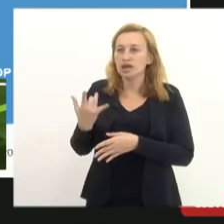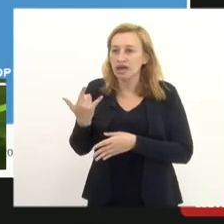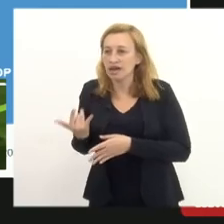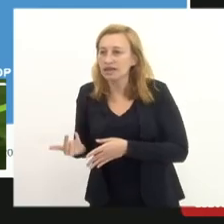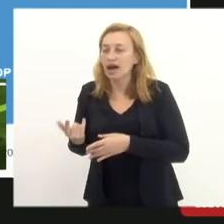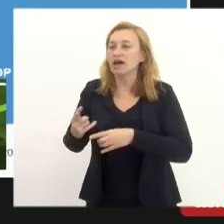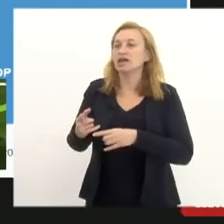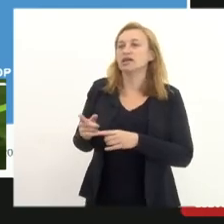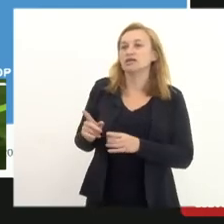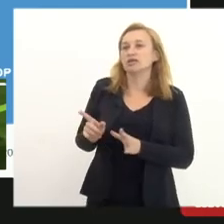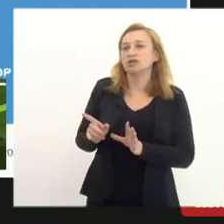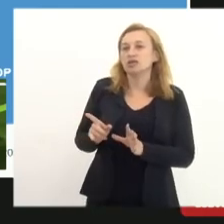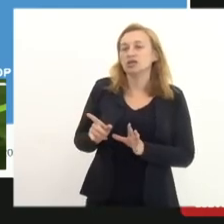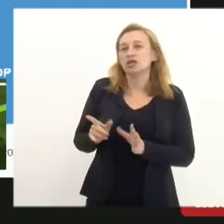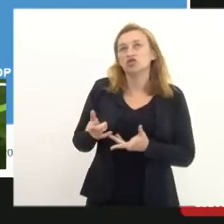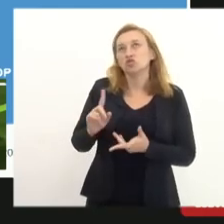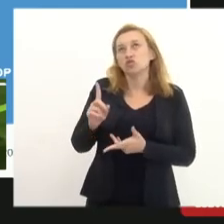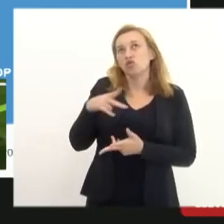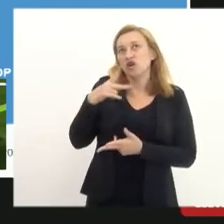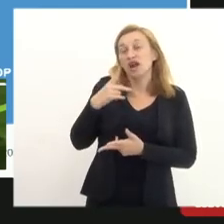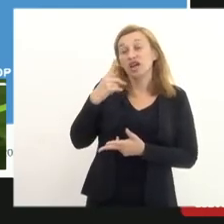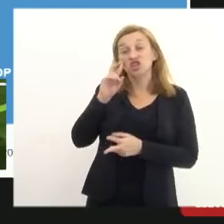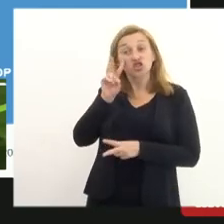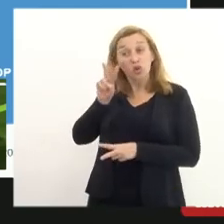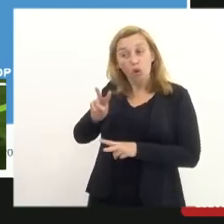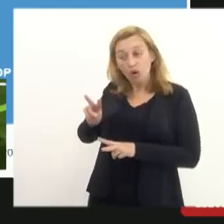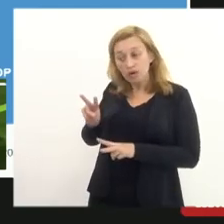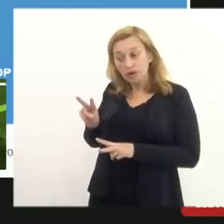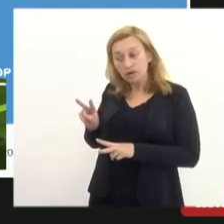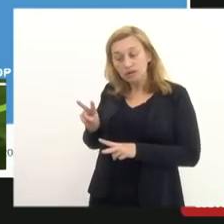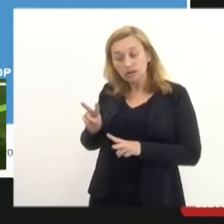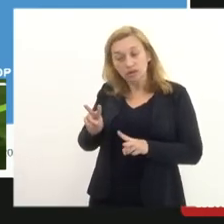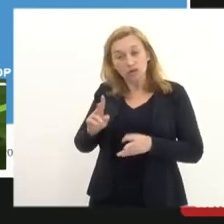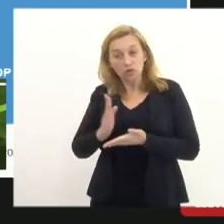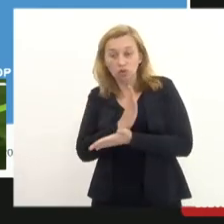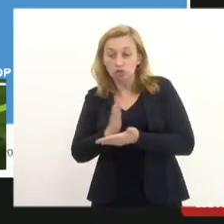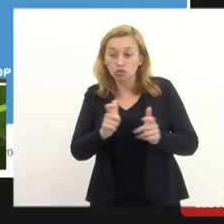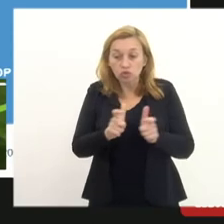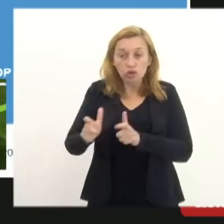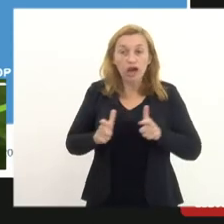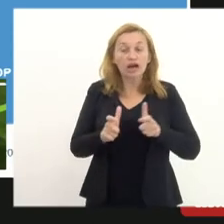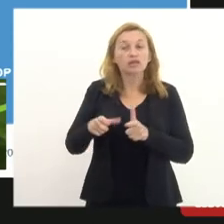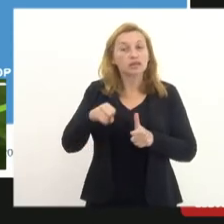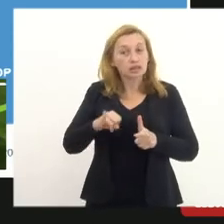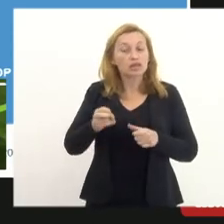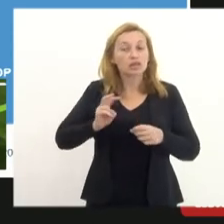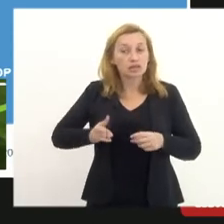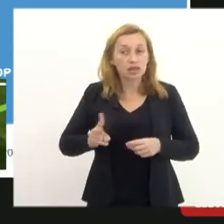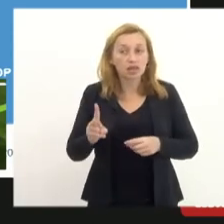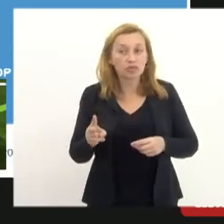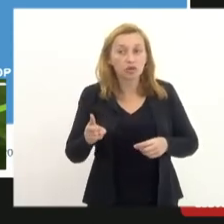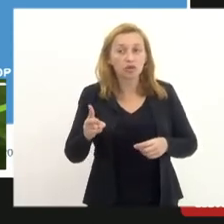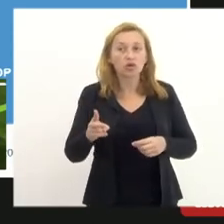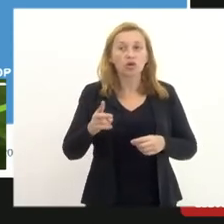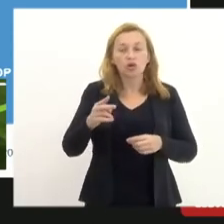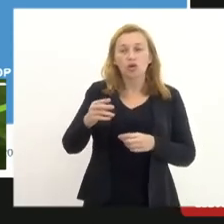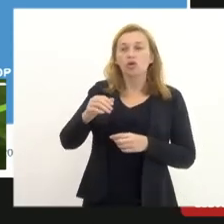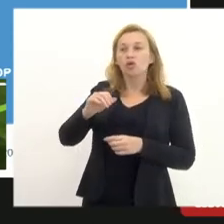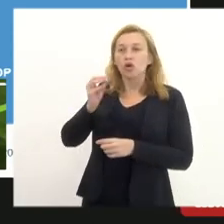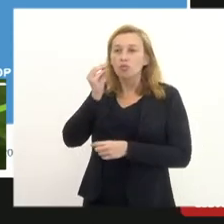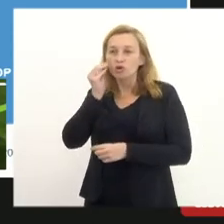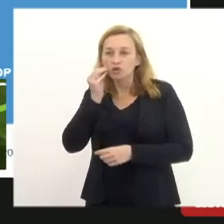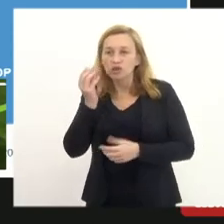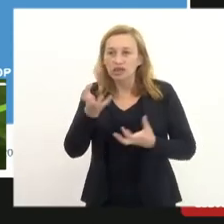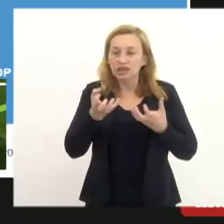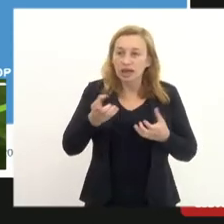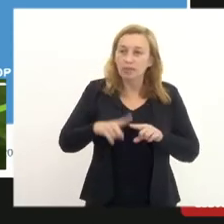a gente, não vou dizer que a gente não olha, a Total Energy sempre está atenta a oportunidades, mas a nossa